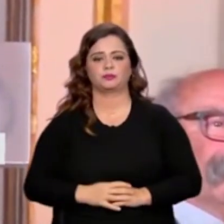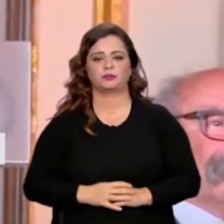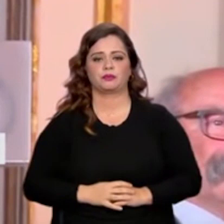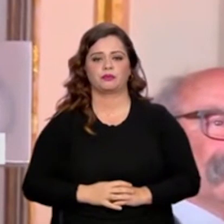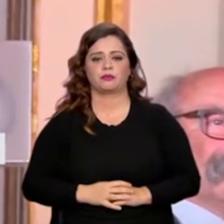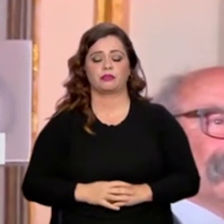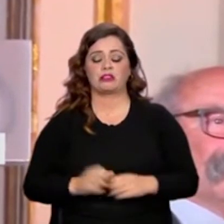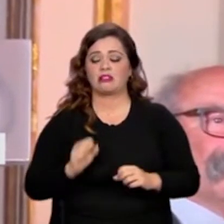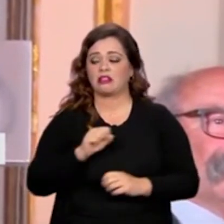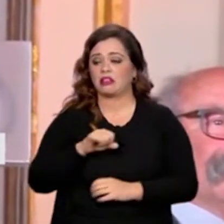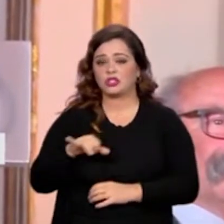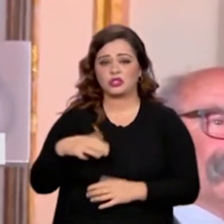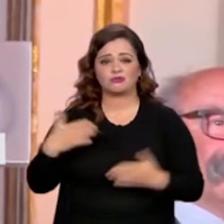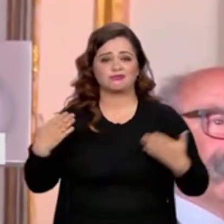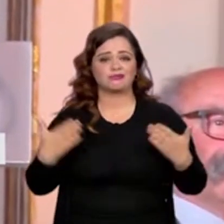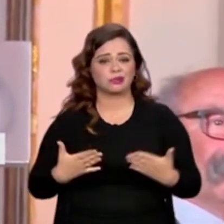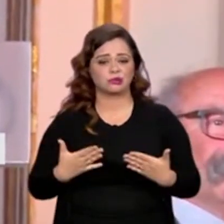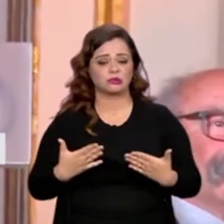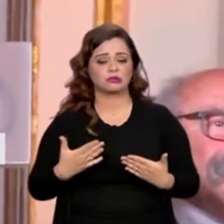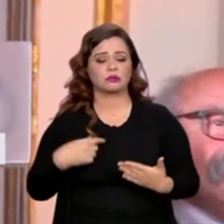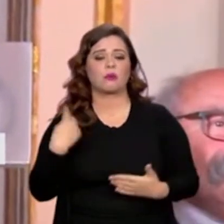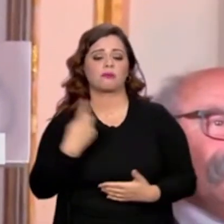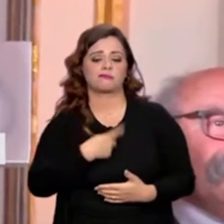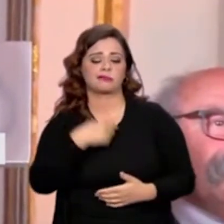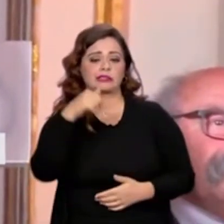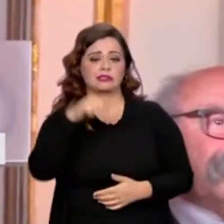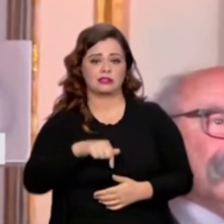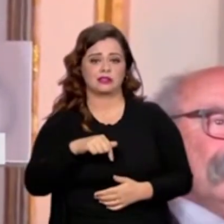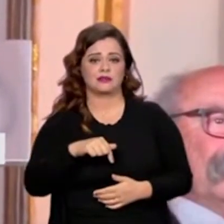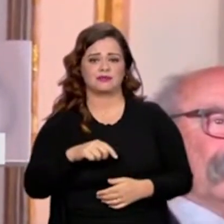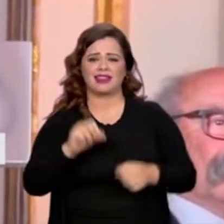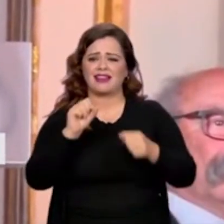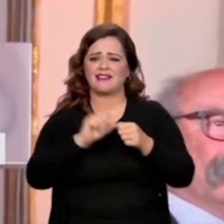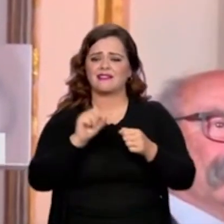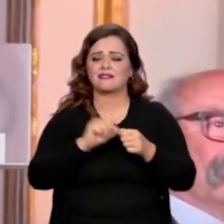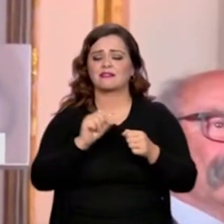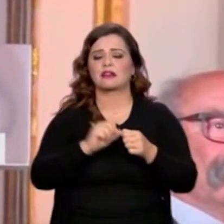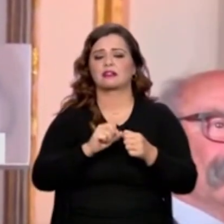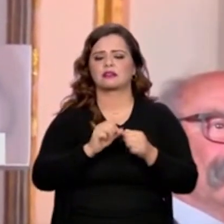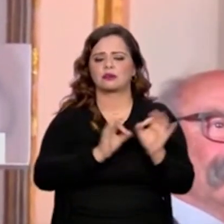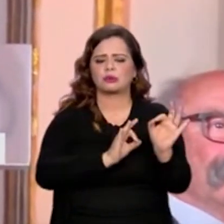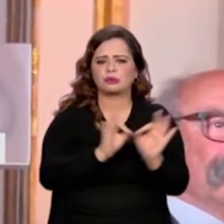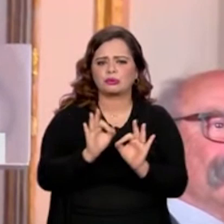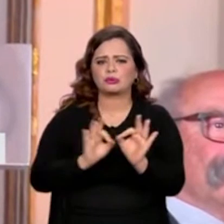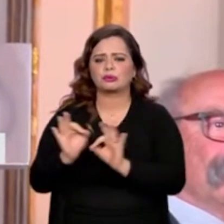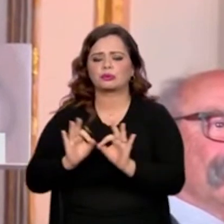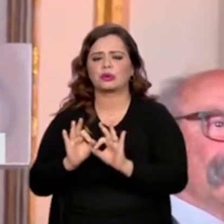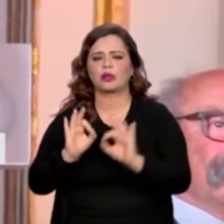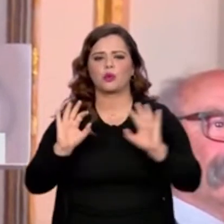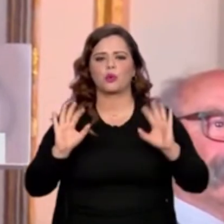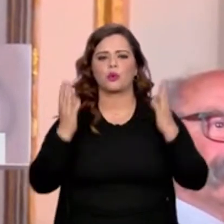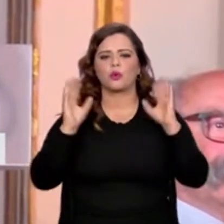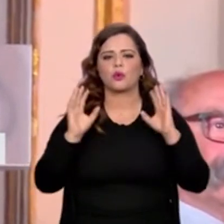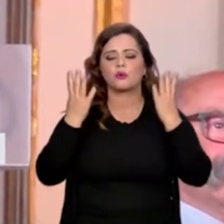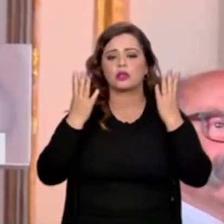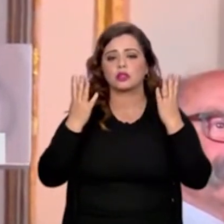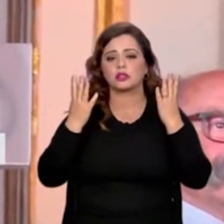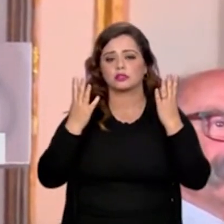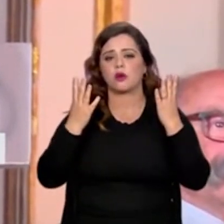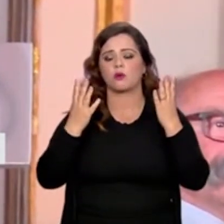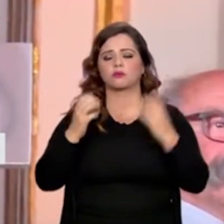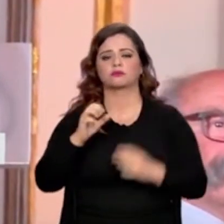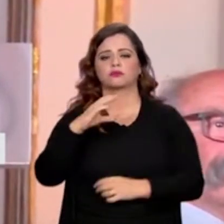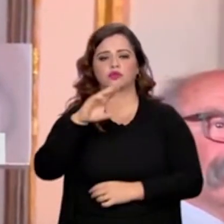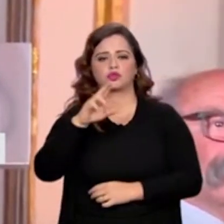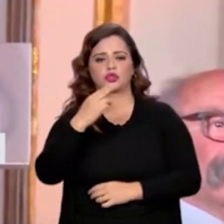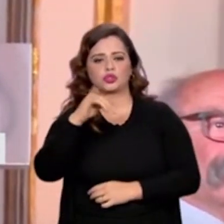Se hoje estamos aqui para fazer essa espécie de reparação e celebração da obra do Chico, é